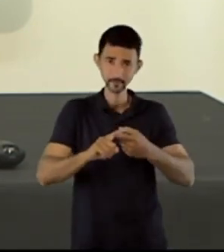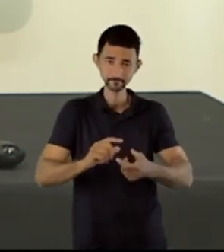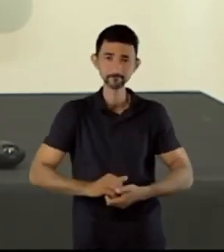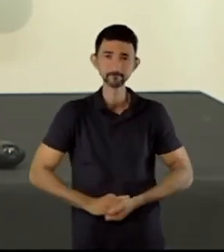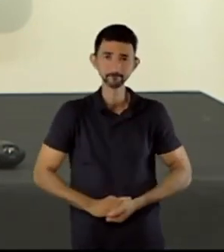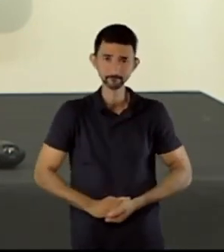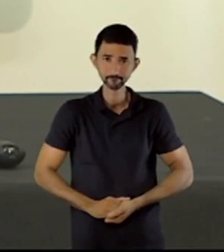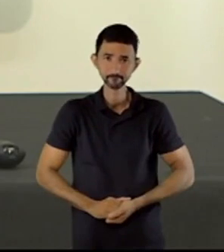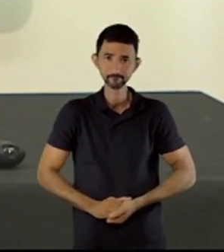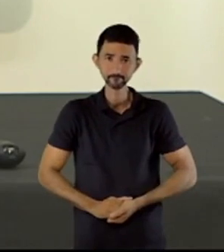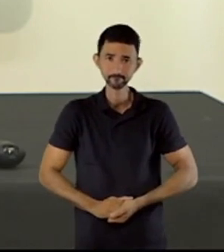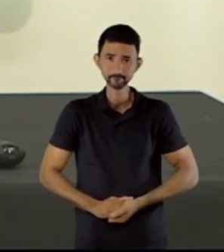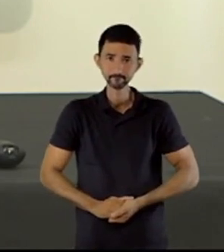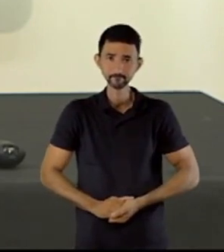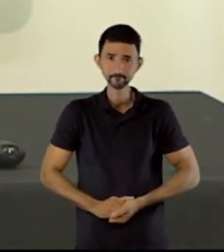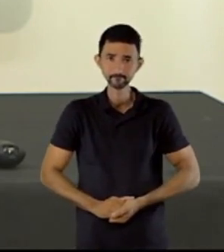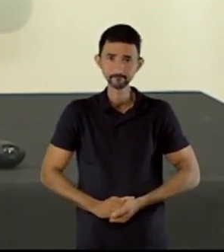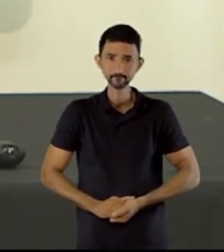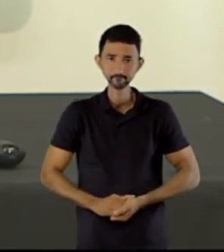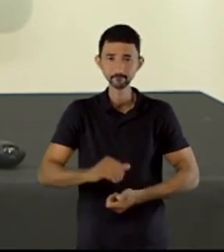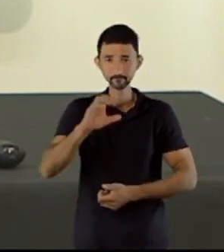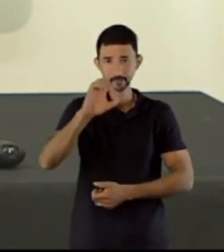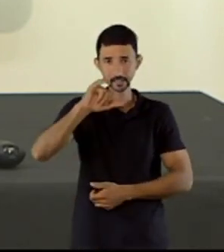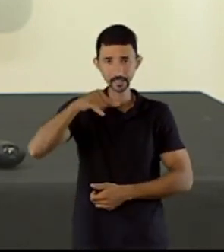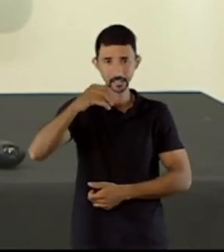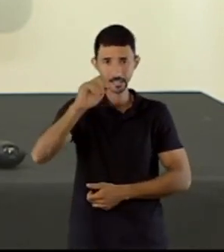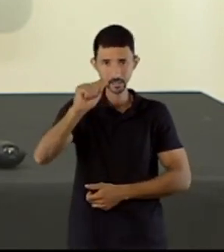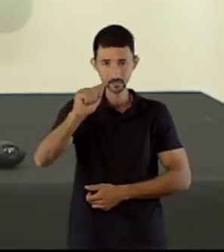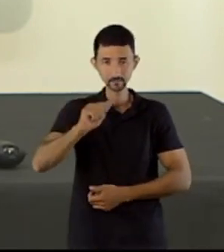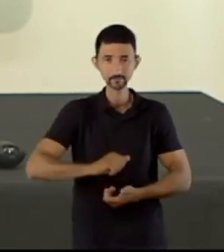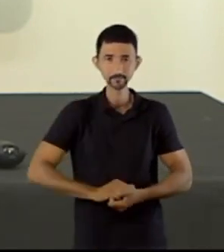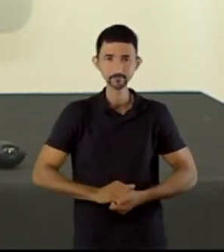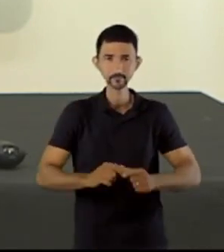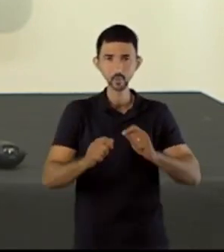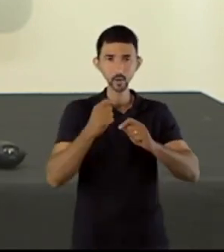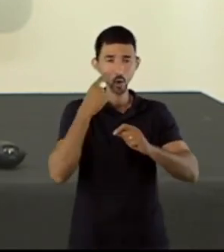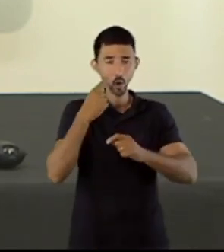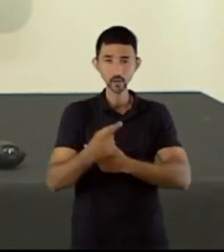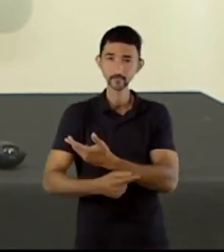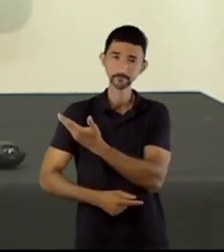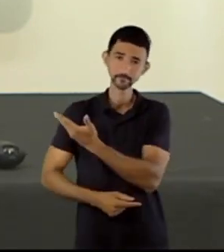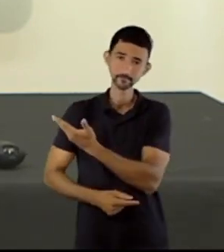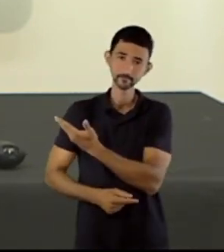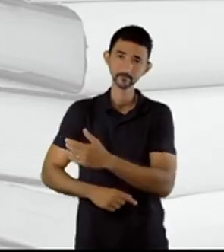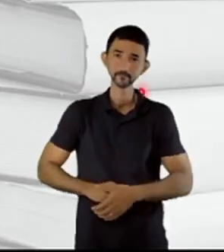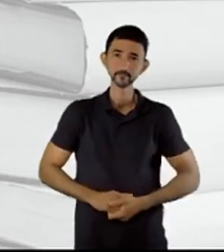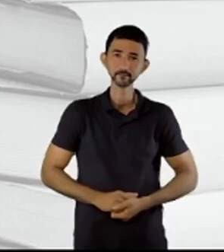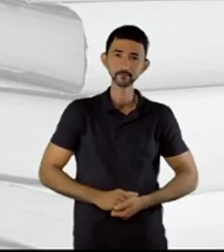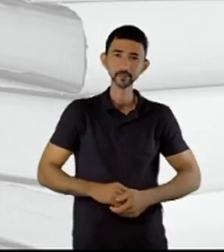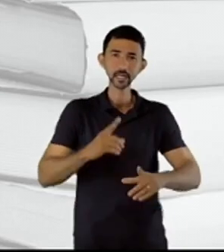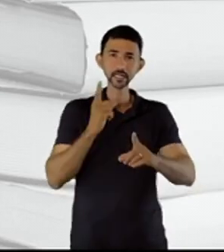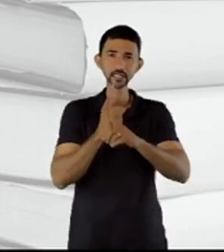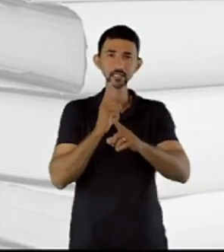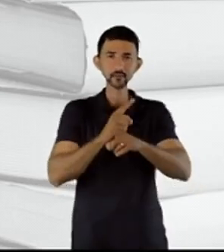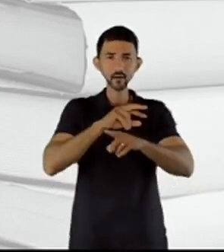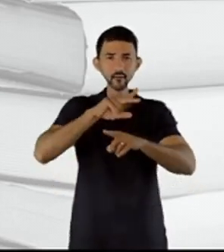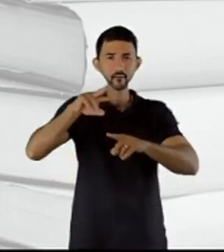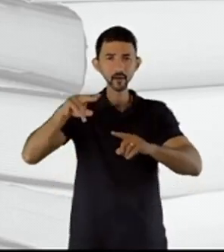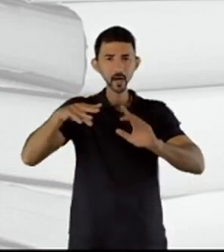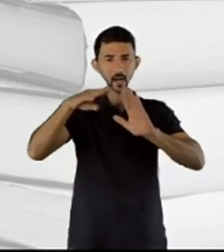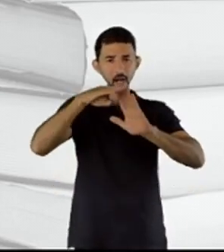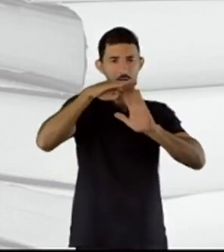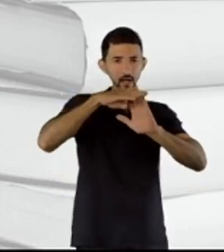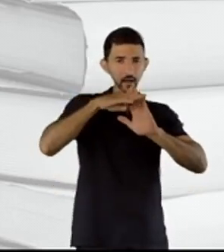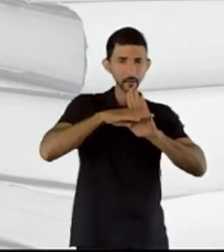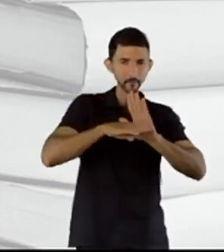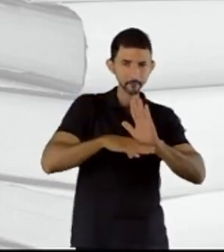terceira totalidade aos nossos alunos da EJA, tudo bem? A habilidade é a seguinte: identificar as diferentes camadas